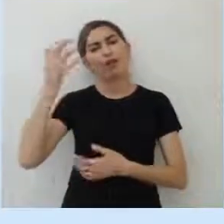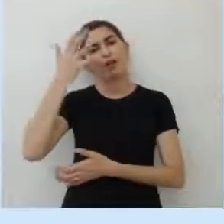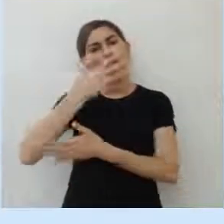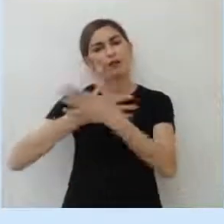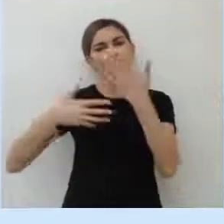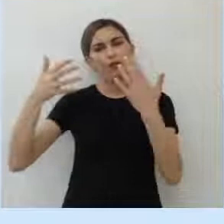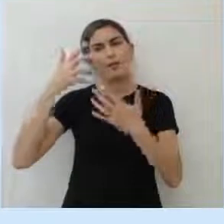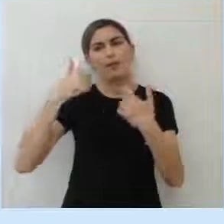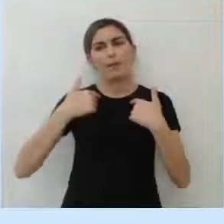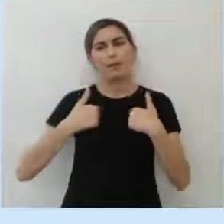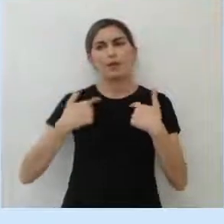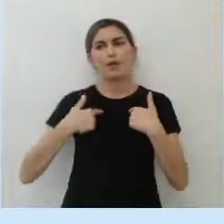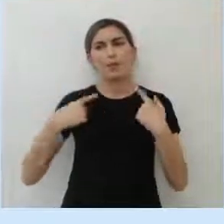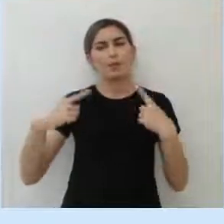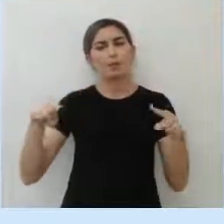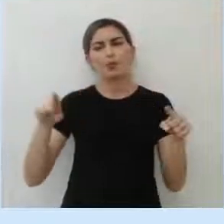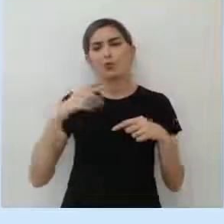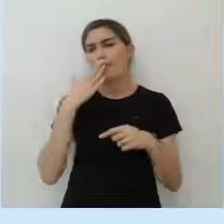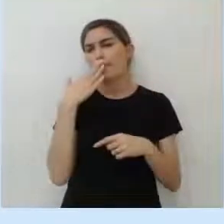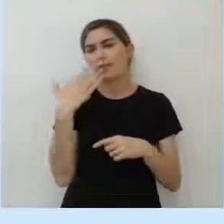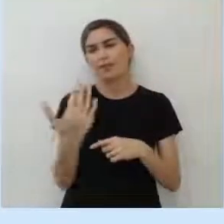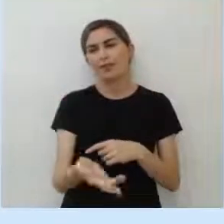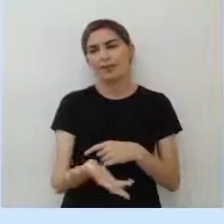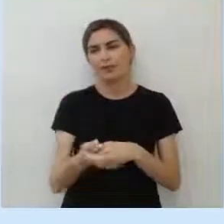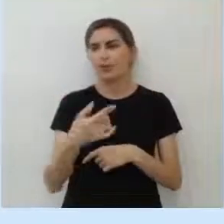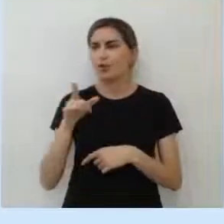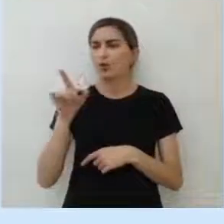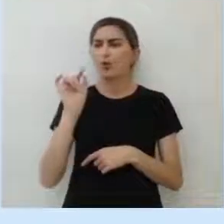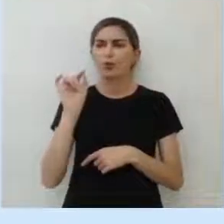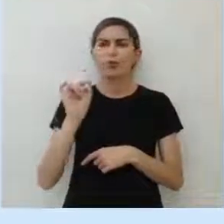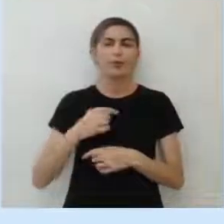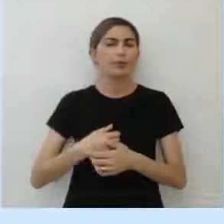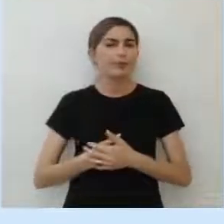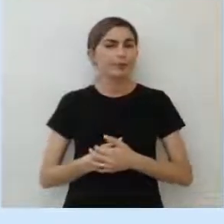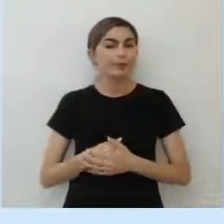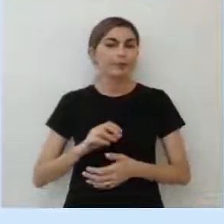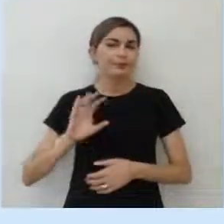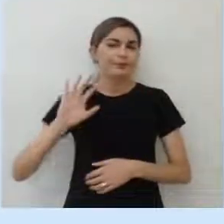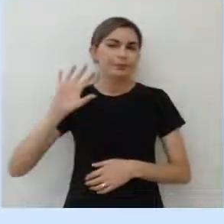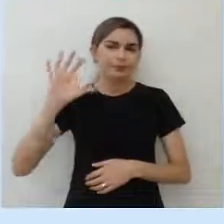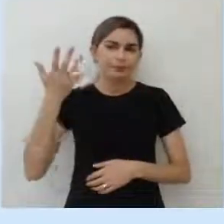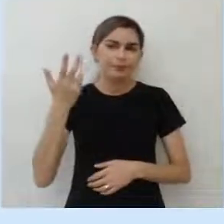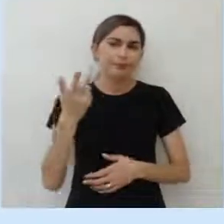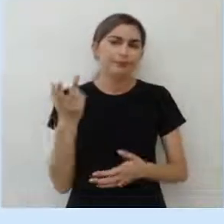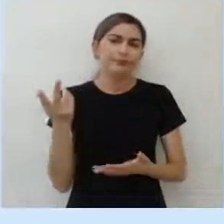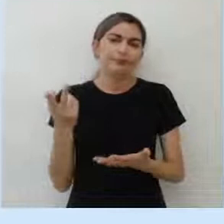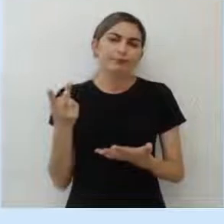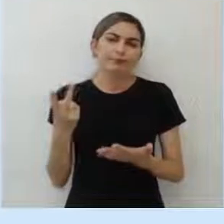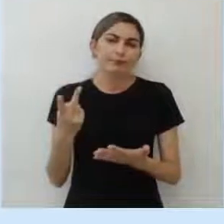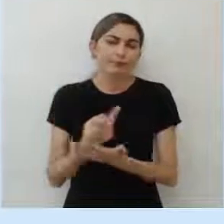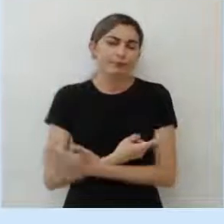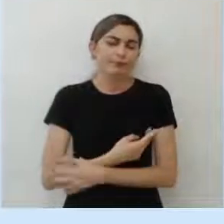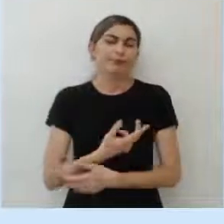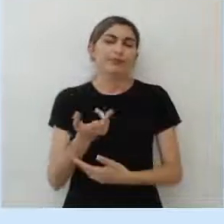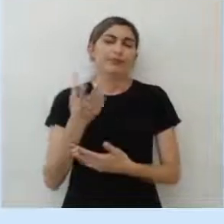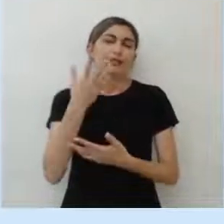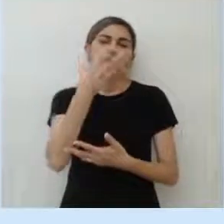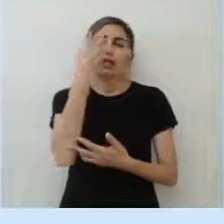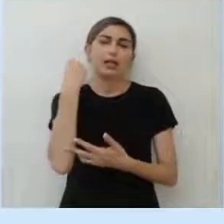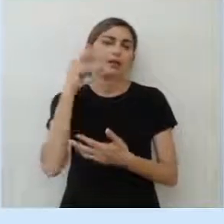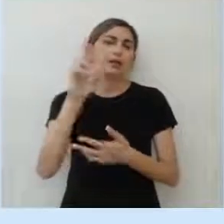cantar minha música preferida. E aí, o que é que acontece muitas vezes? As pessoas esquecem do R no final